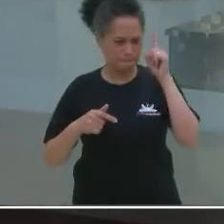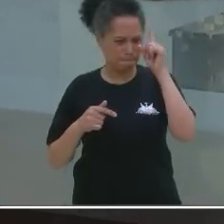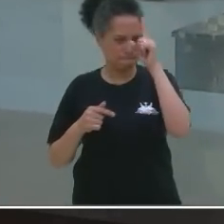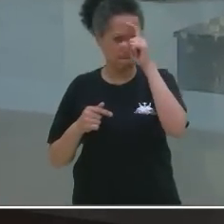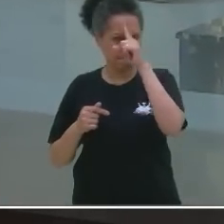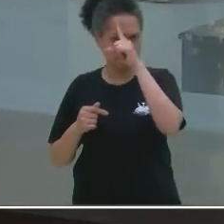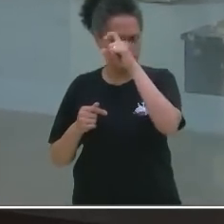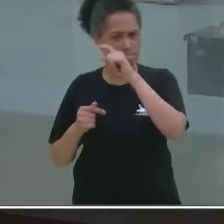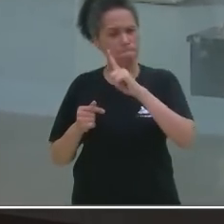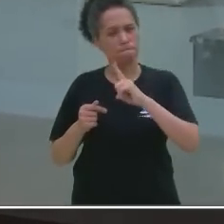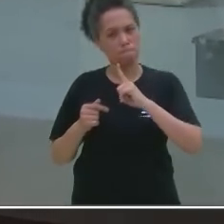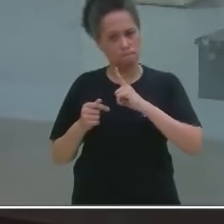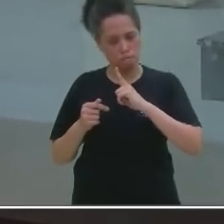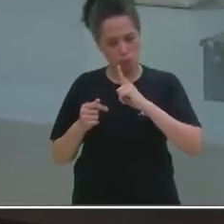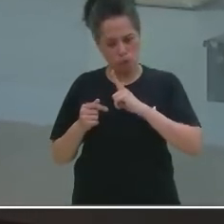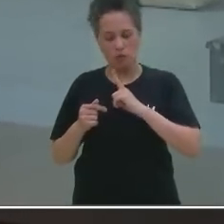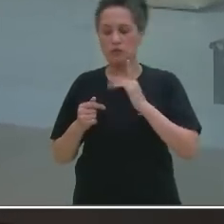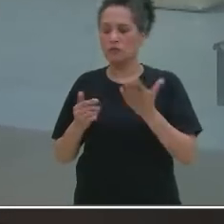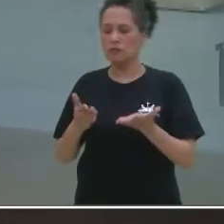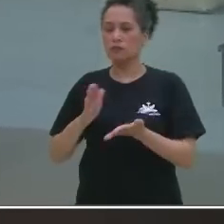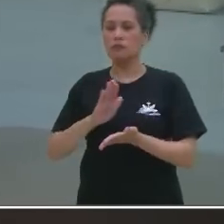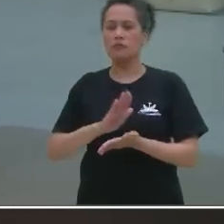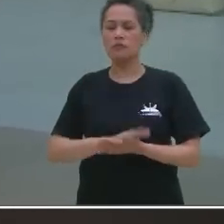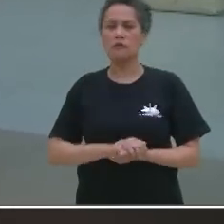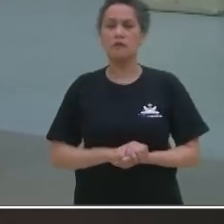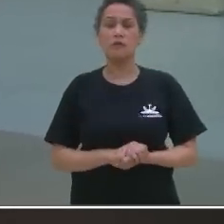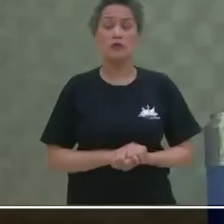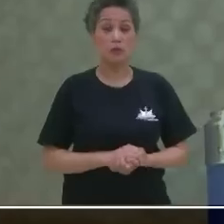dificuldade, ele faz três